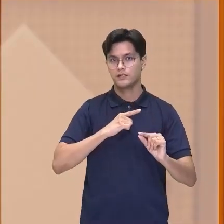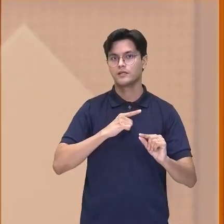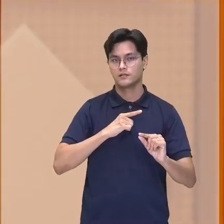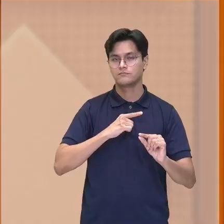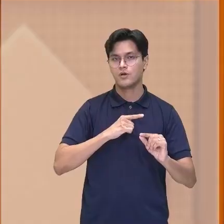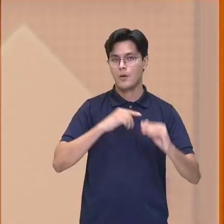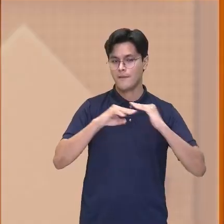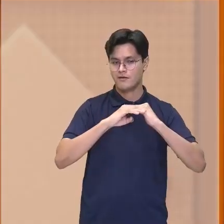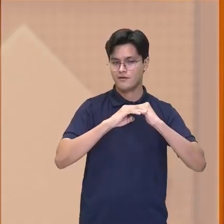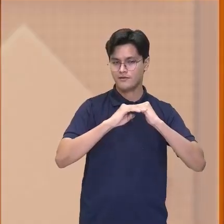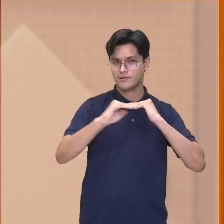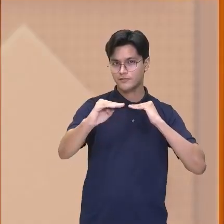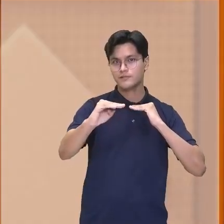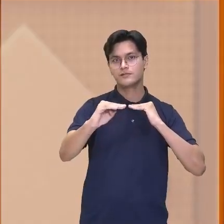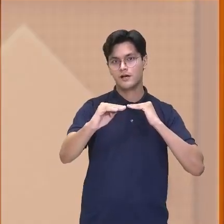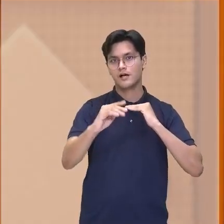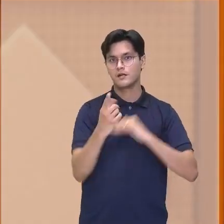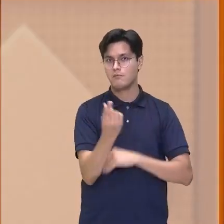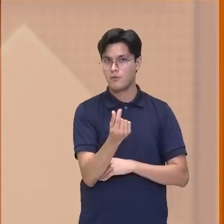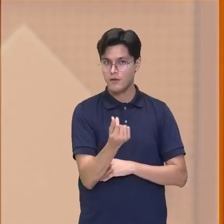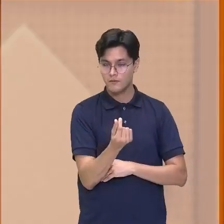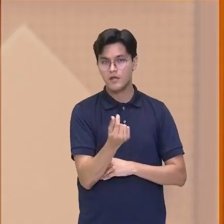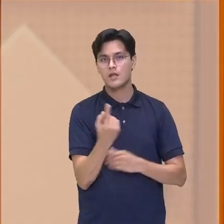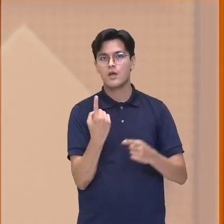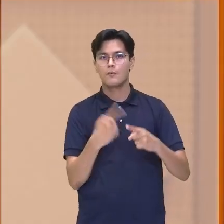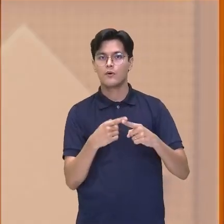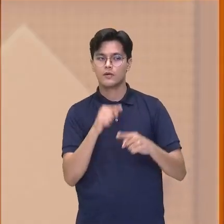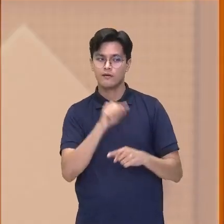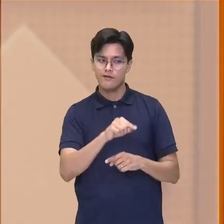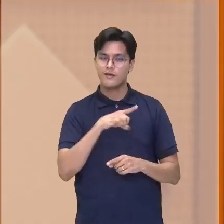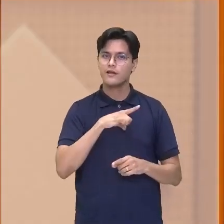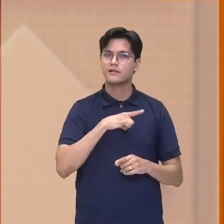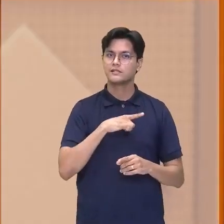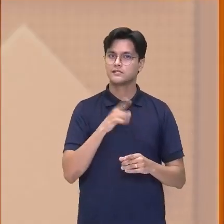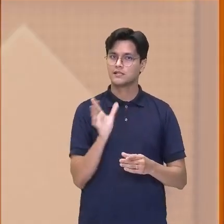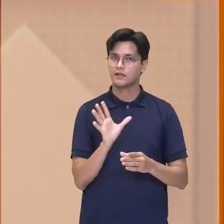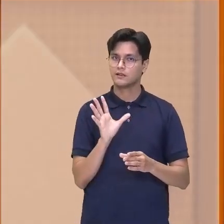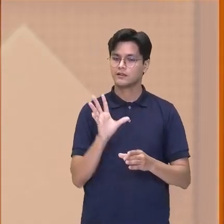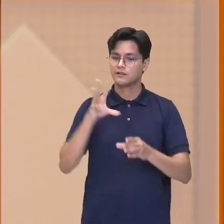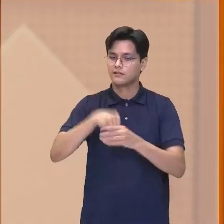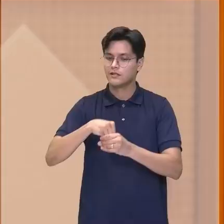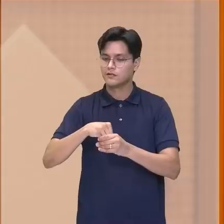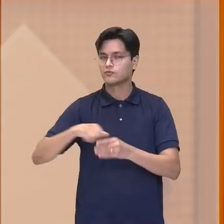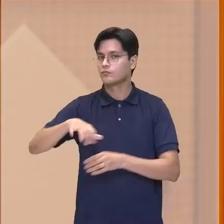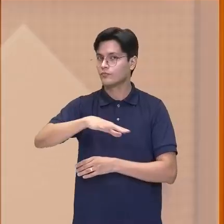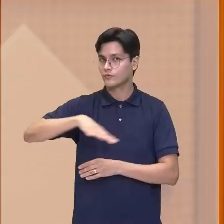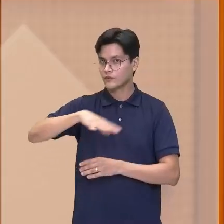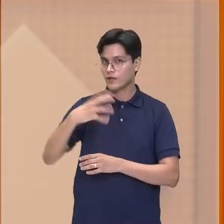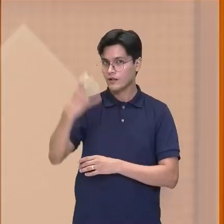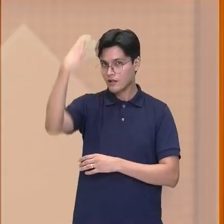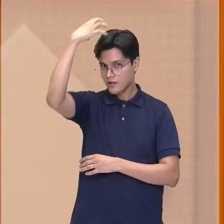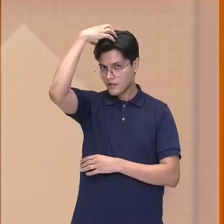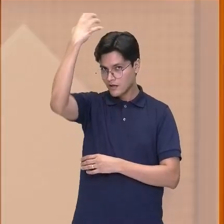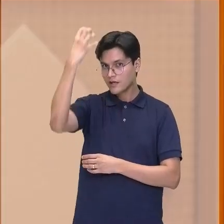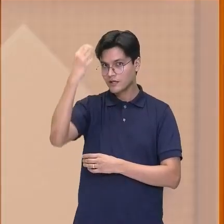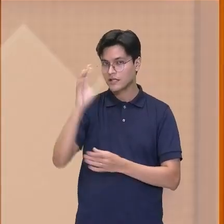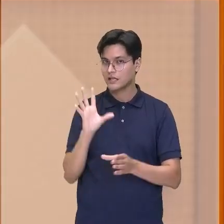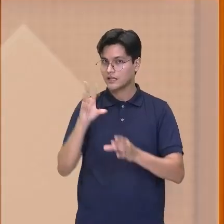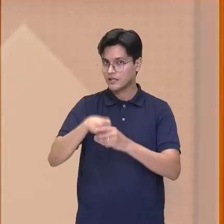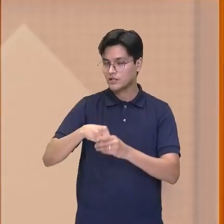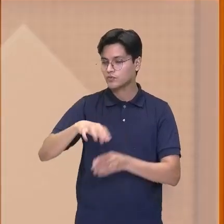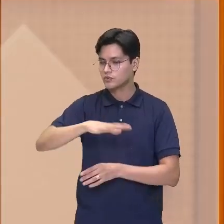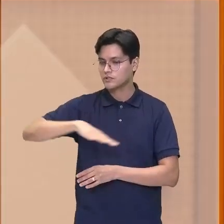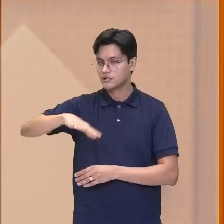monetária, uma vez que eles estão dentro de um mesmo reino, de um mesmo território, de uma mesma monarquia